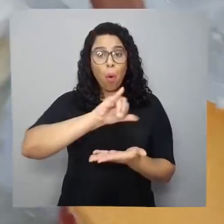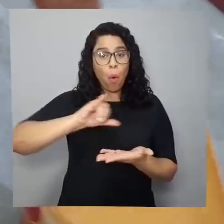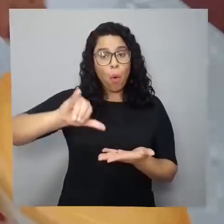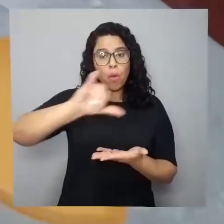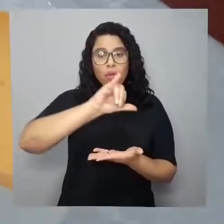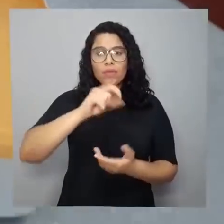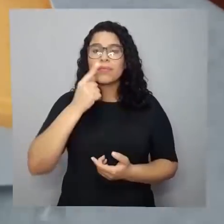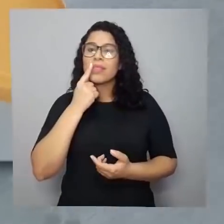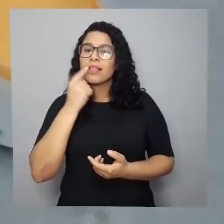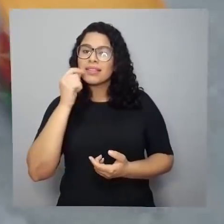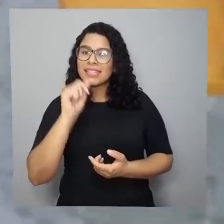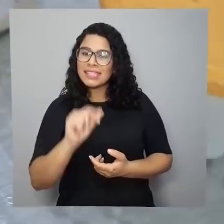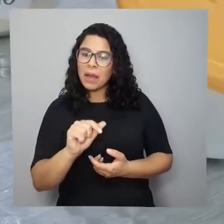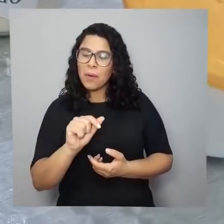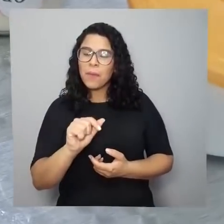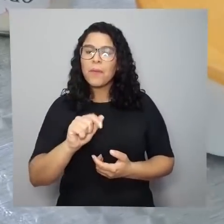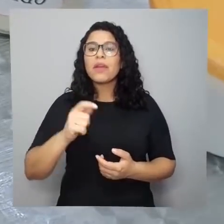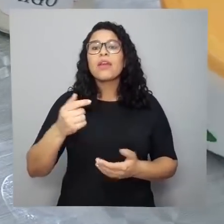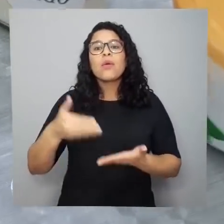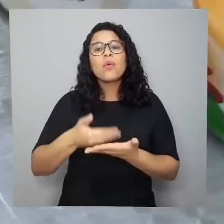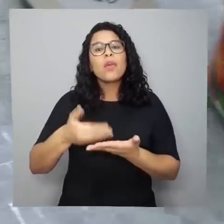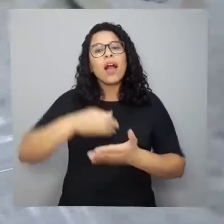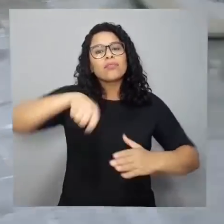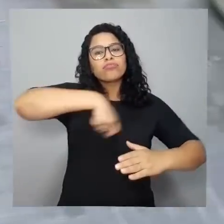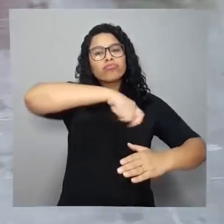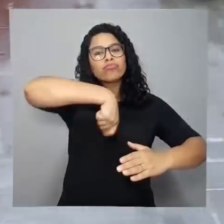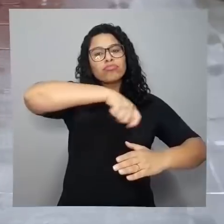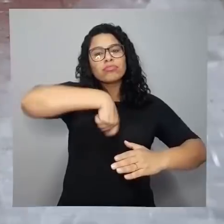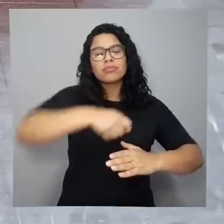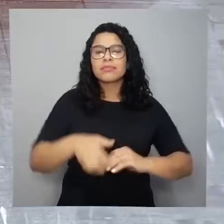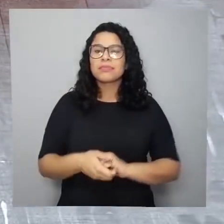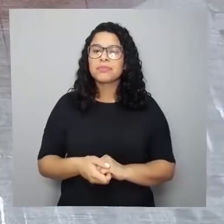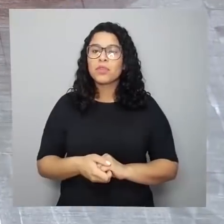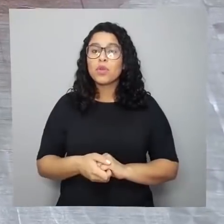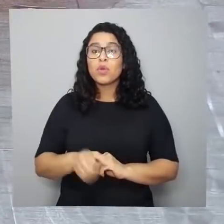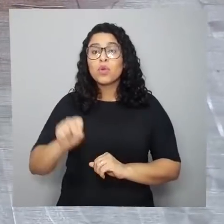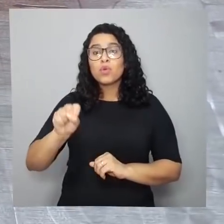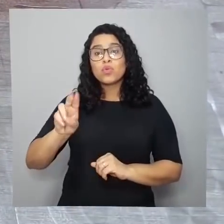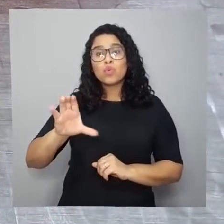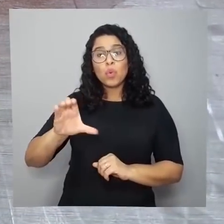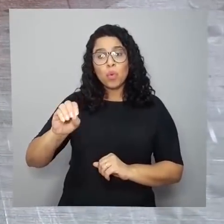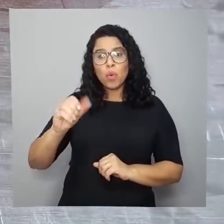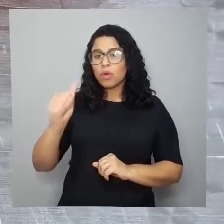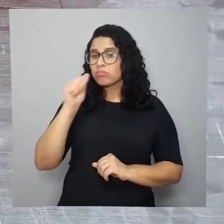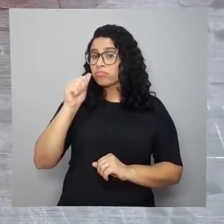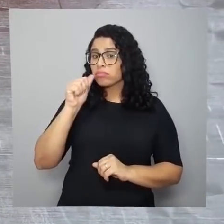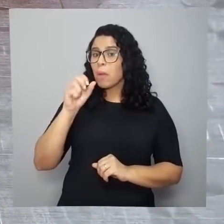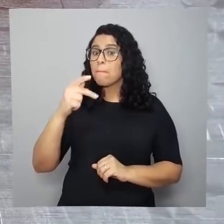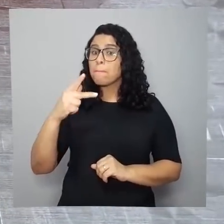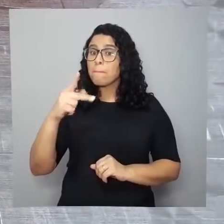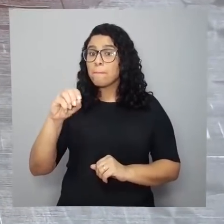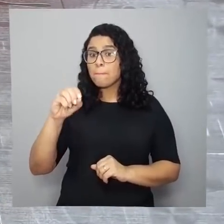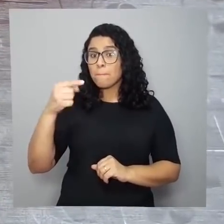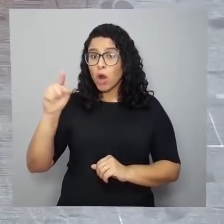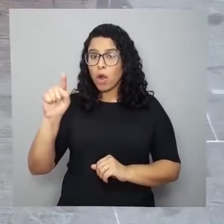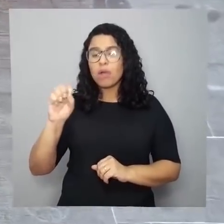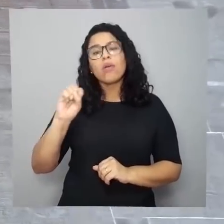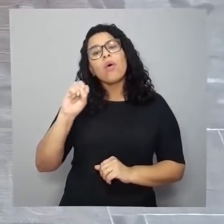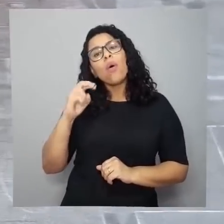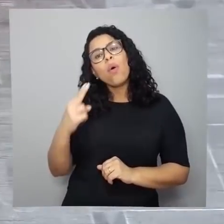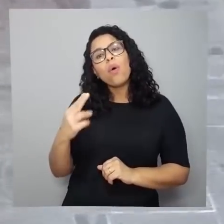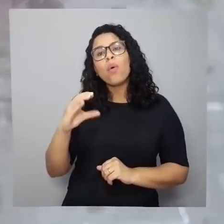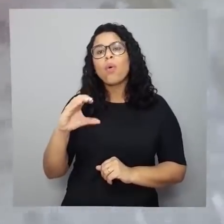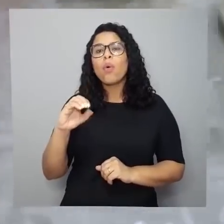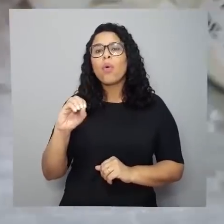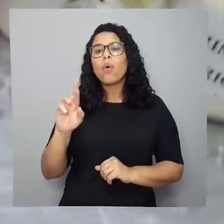óleo, sal e uma colher para mexer. Suco em pó para dar cor à nossa massinha ou corante